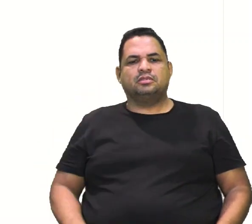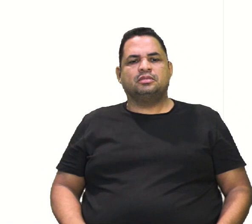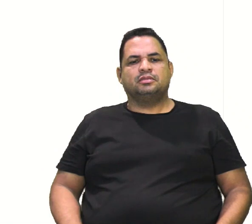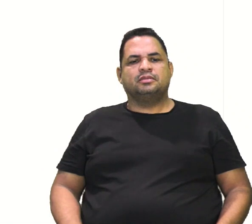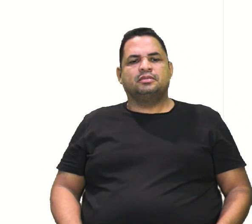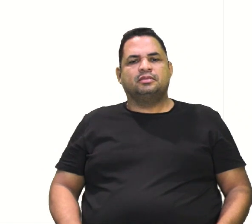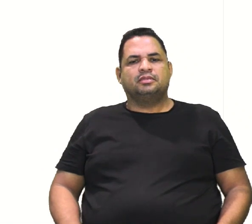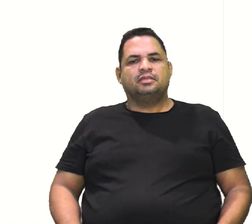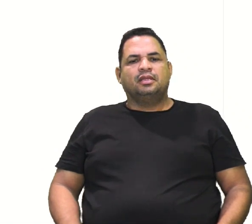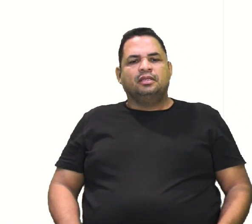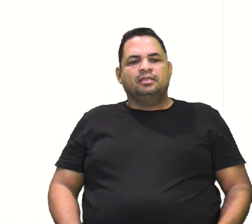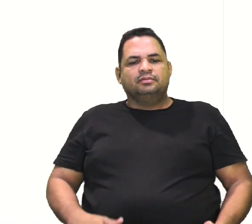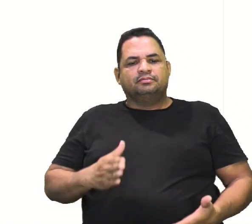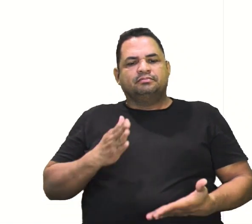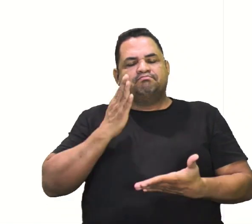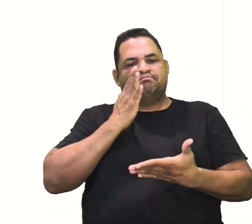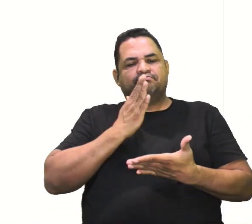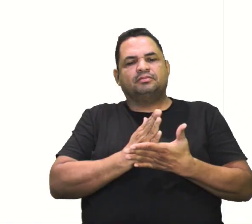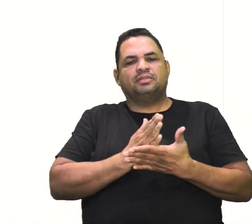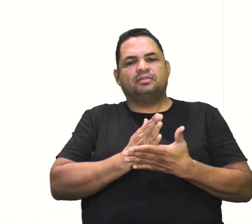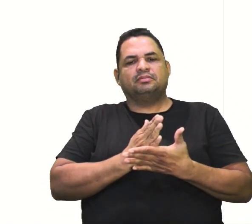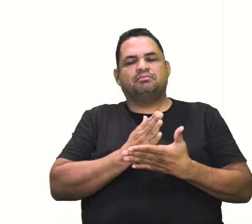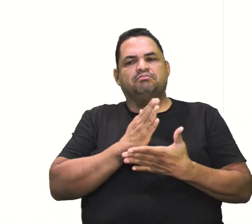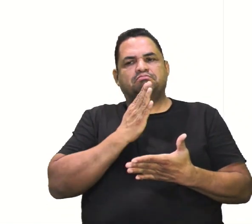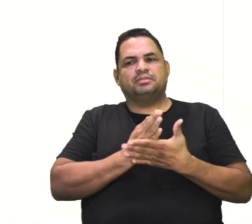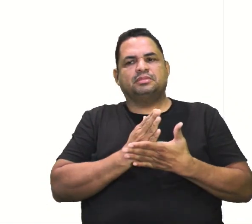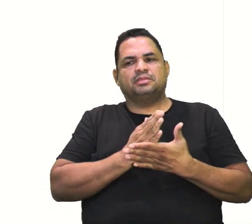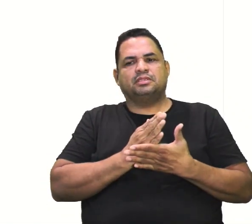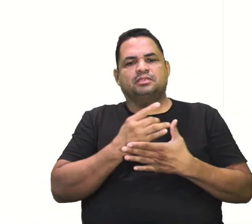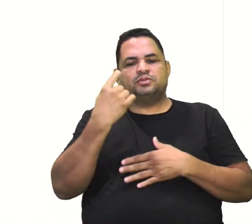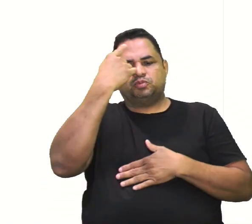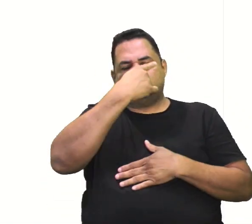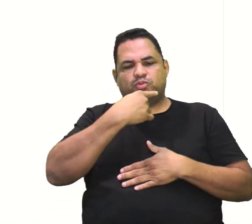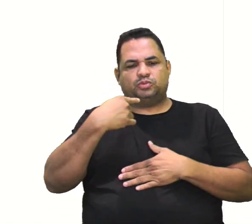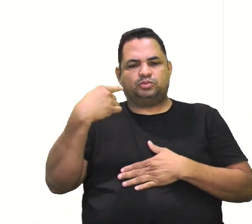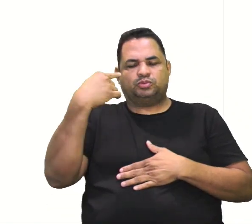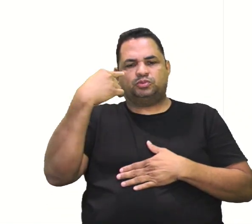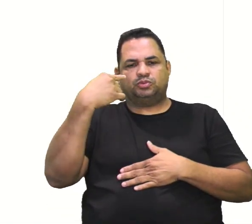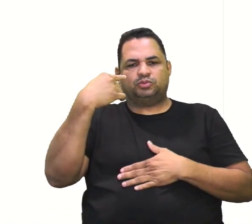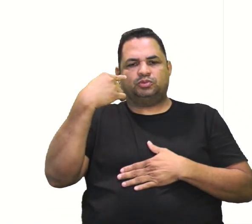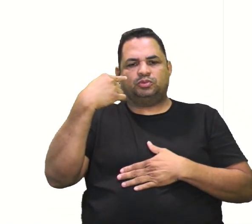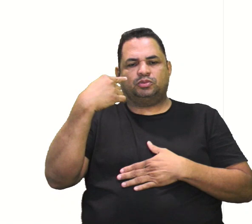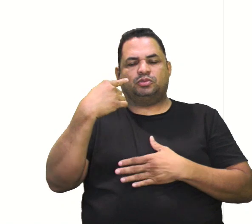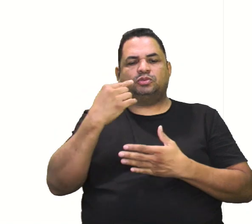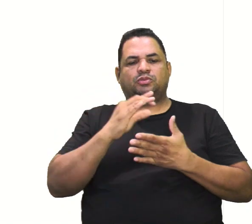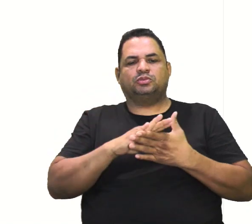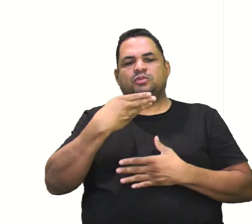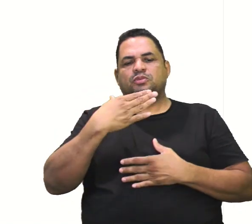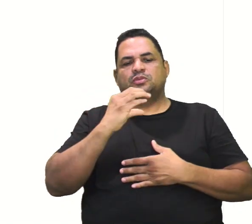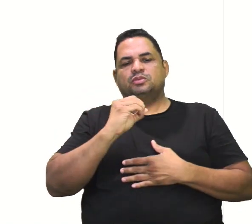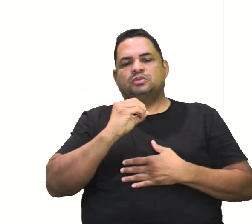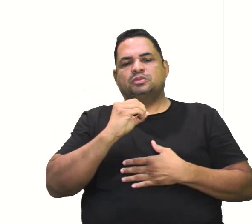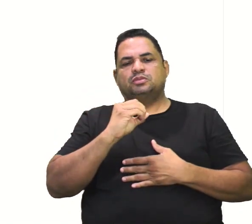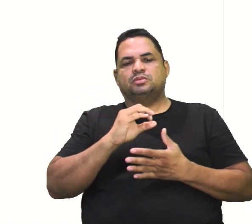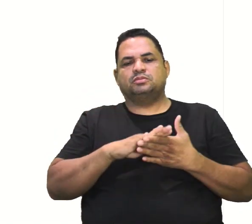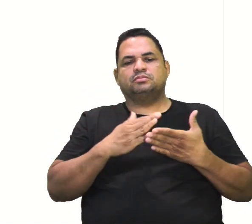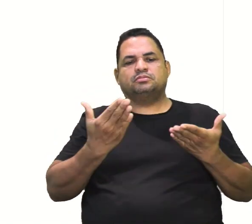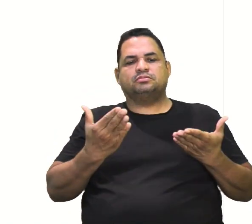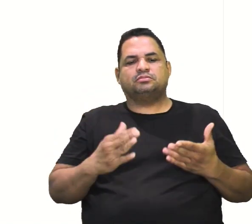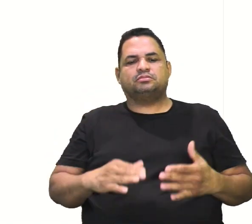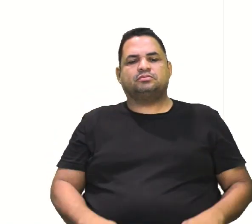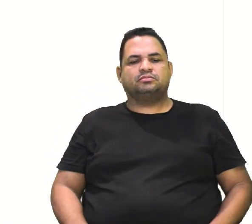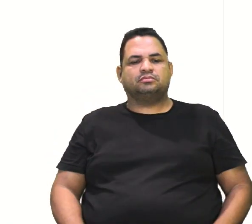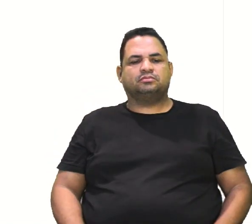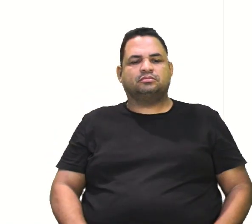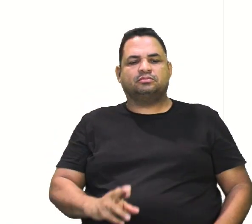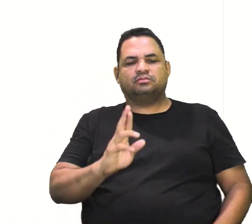30? Meia hora é 30. Então, 1h30 é 30 minutos e 30 minutos? Muito bem,